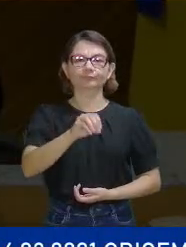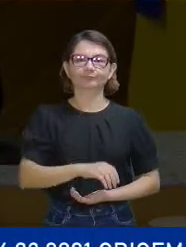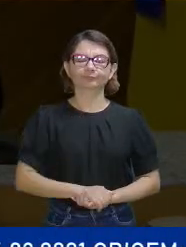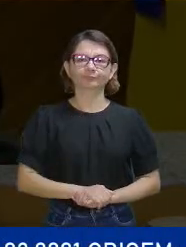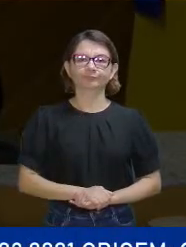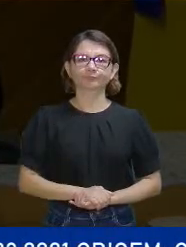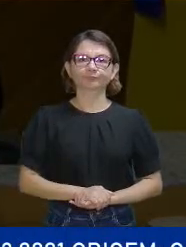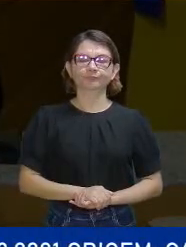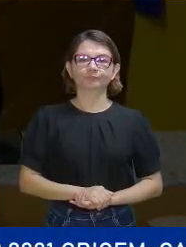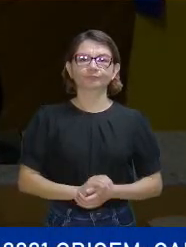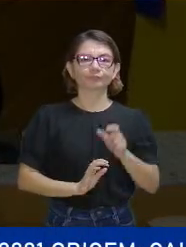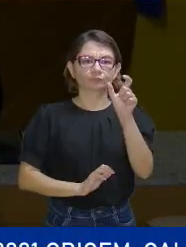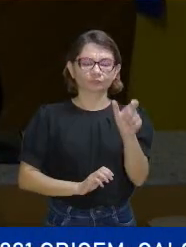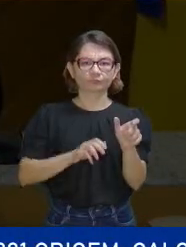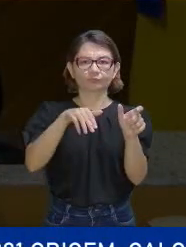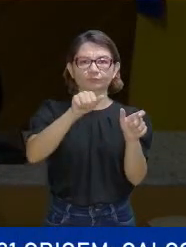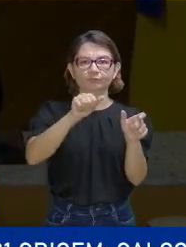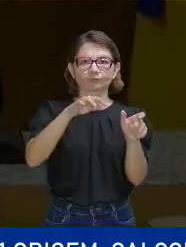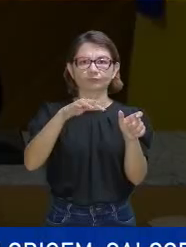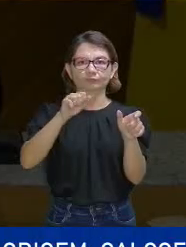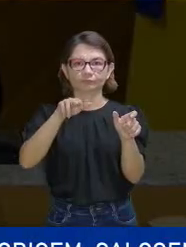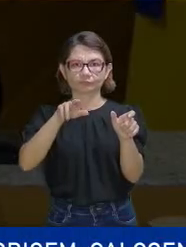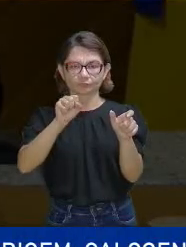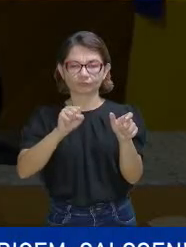Neves, Matheus Maia Machado,